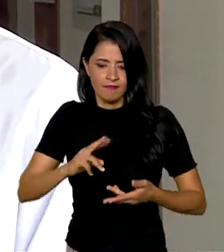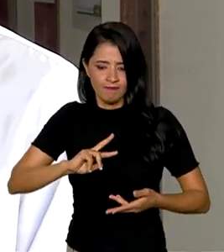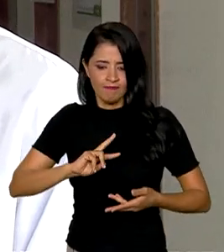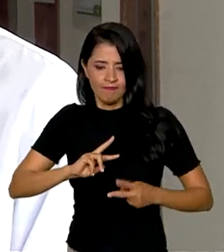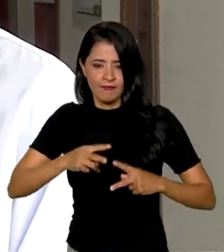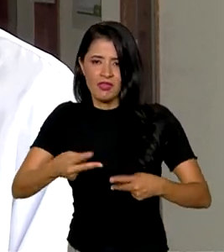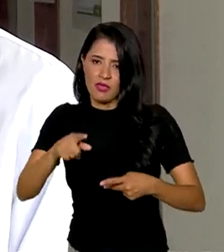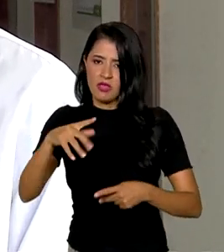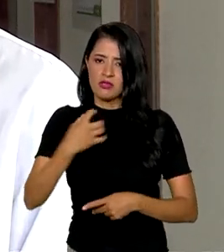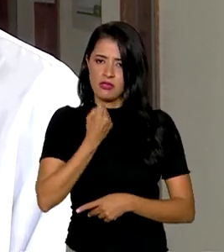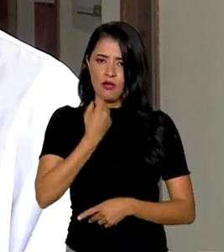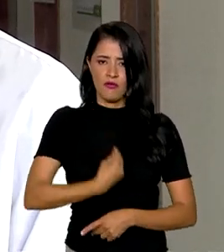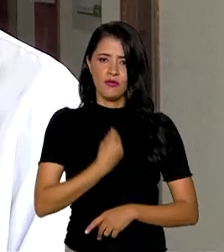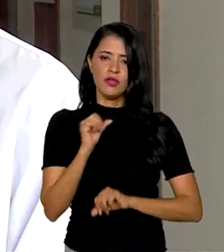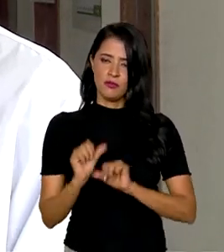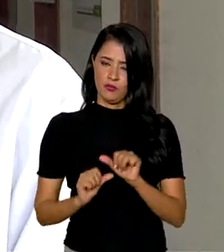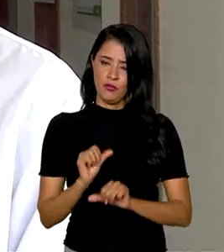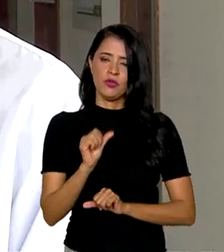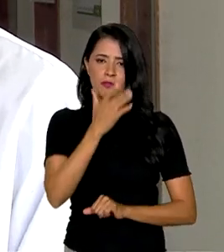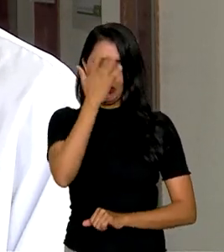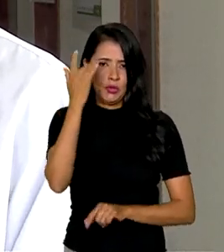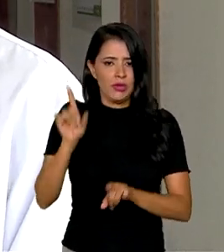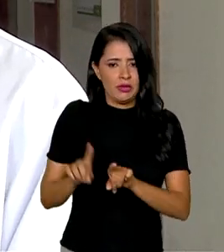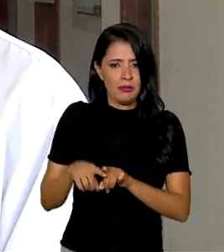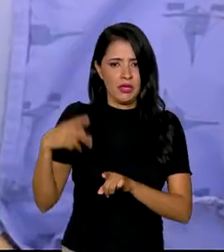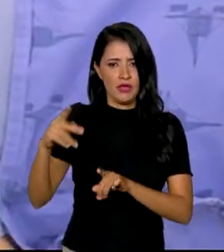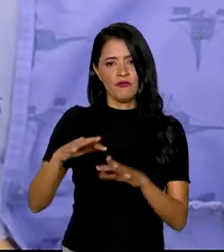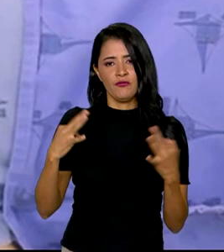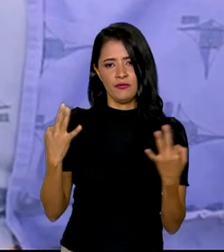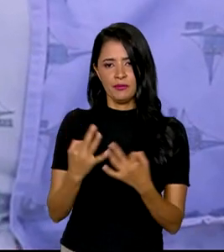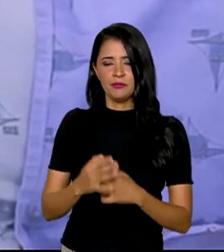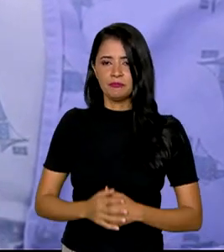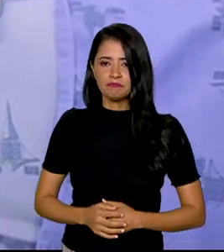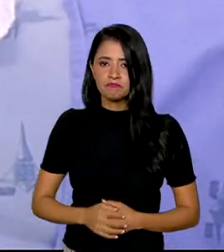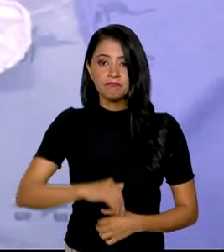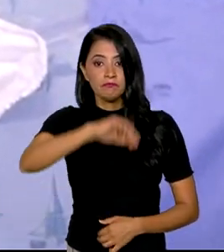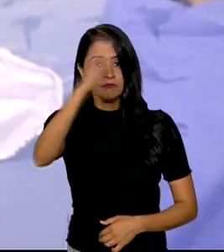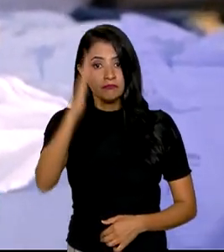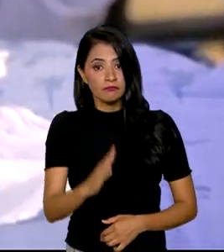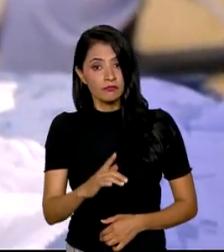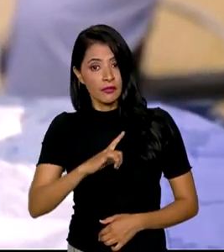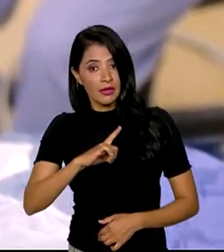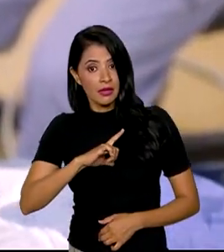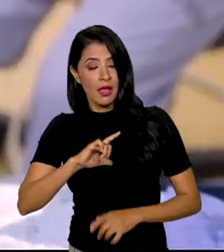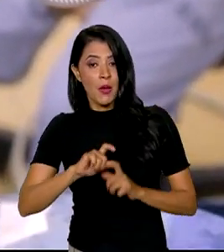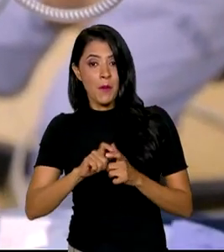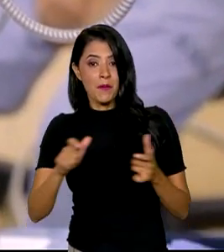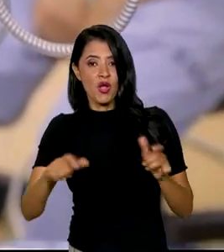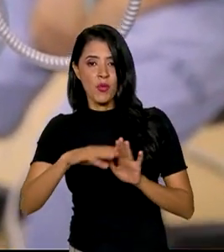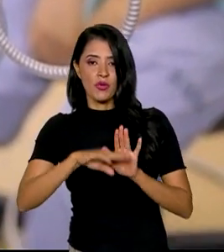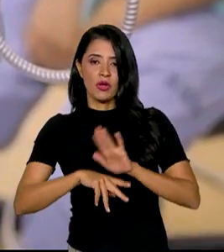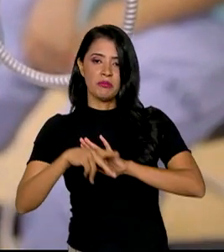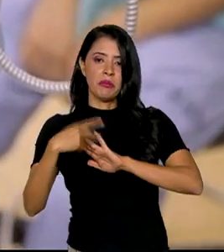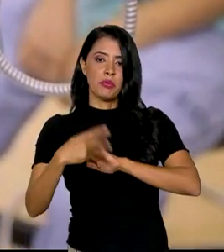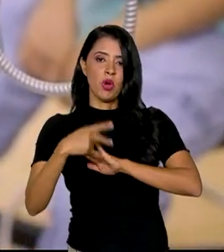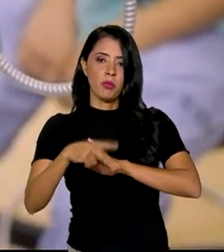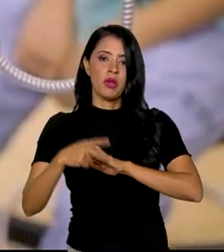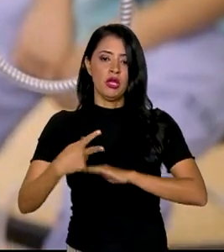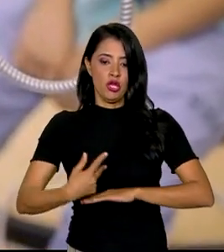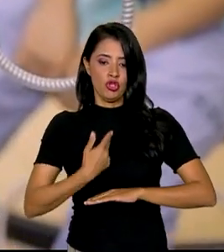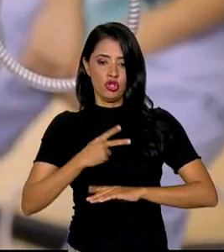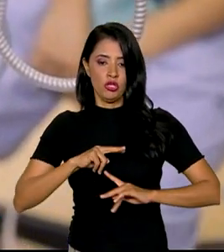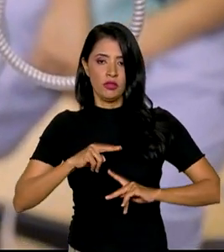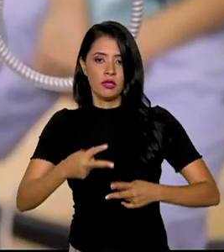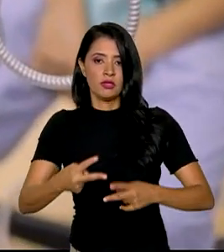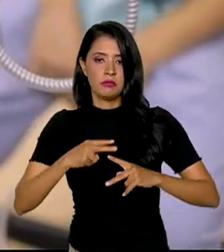salva vidas e transforma muitas pessoas e faz suas famílias O Brasil possui o maior programa público de transplante